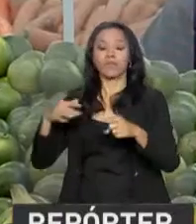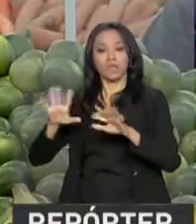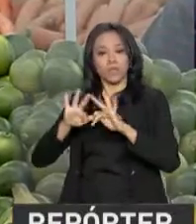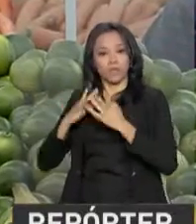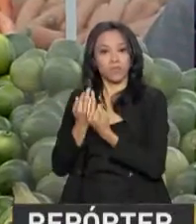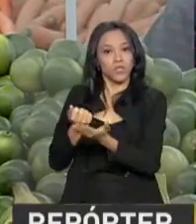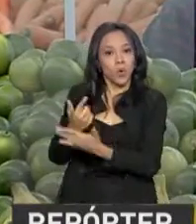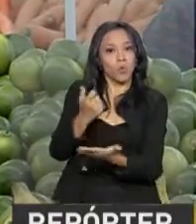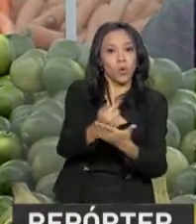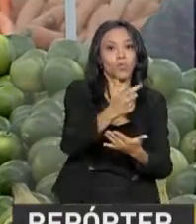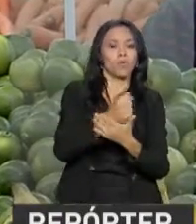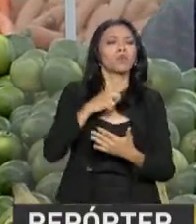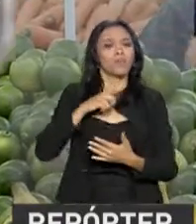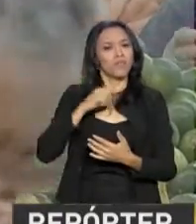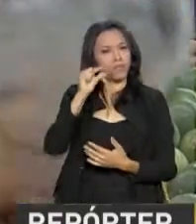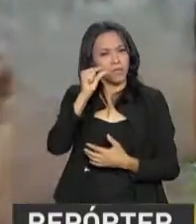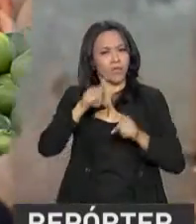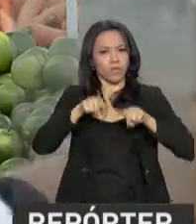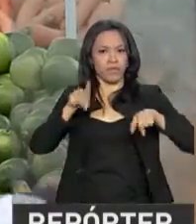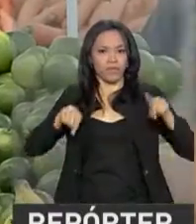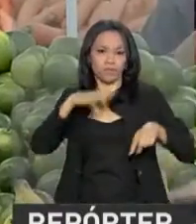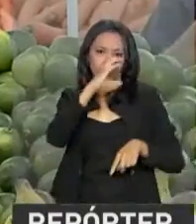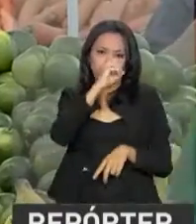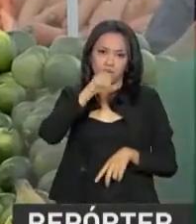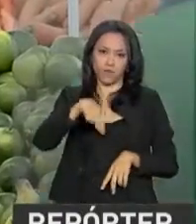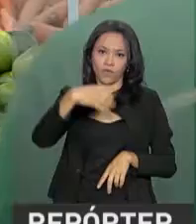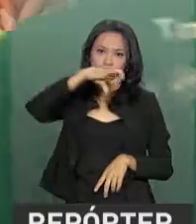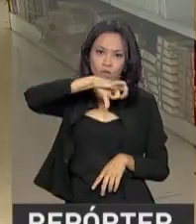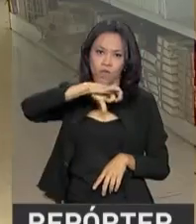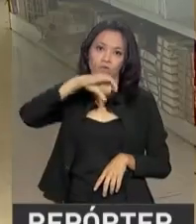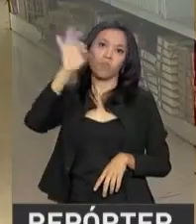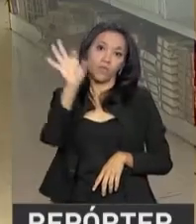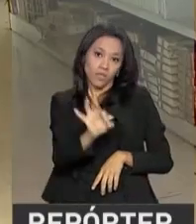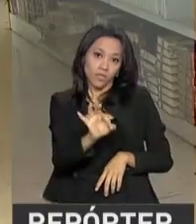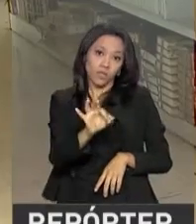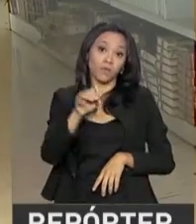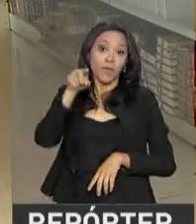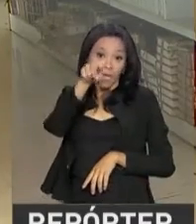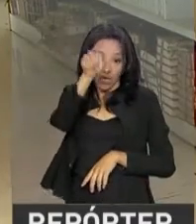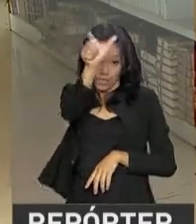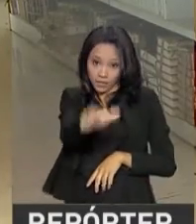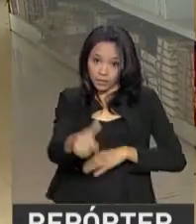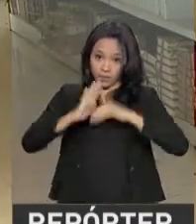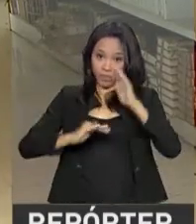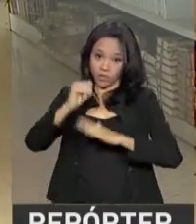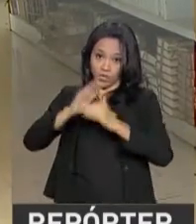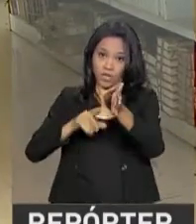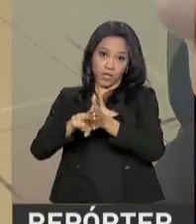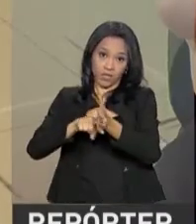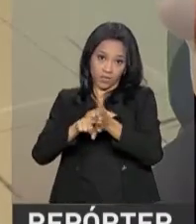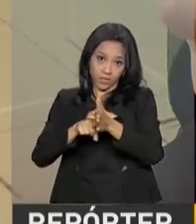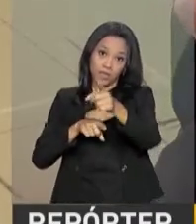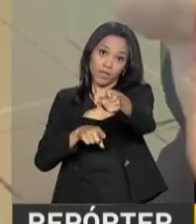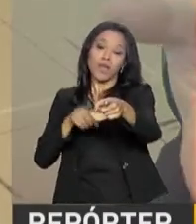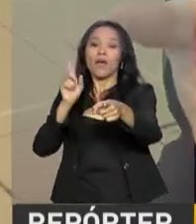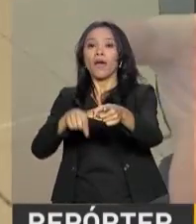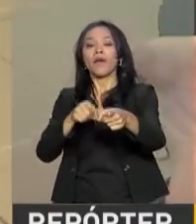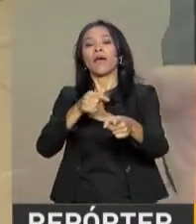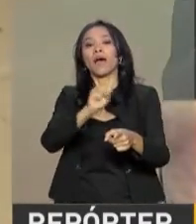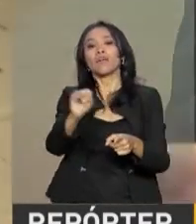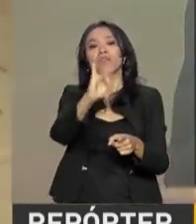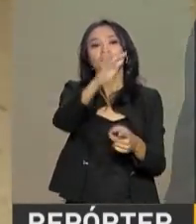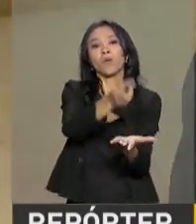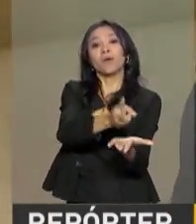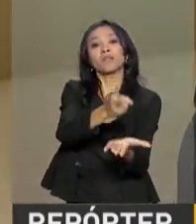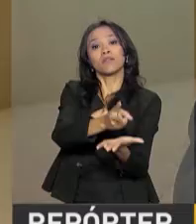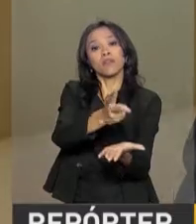famílias, tiveram pequena variação, de 0,9%. Segundo este economista, os alimentos têm ajudado a manter a inflação em baixa